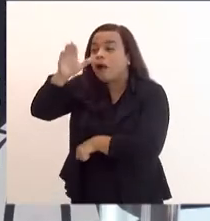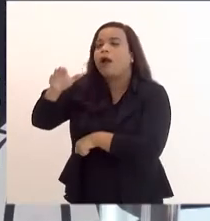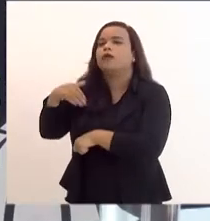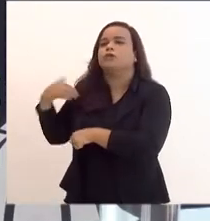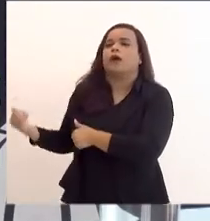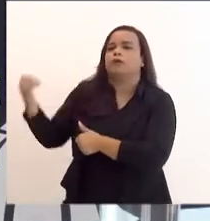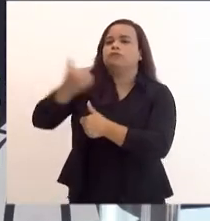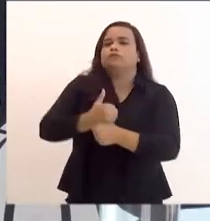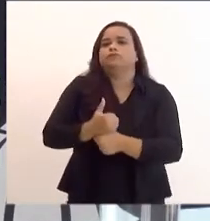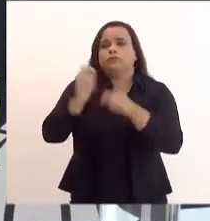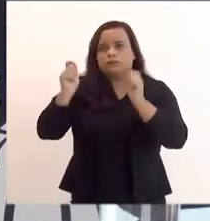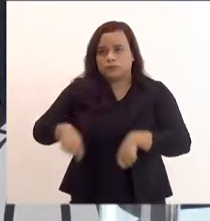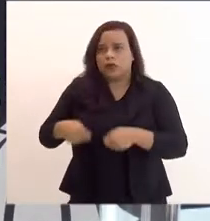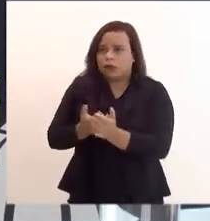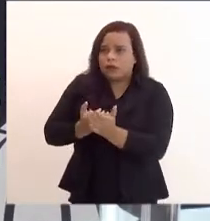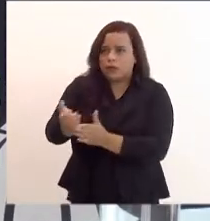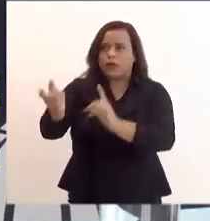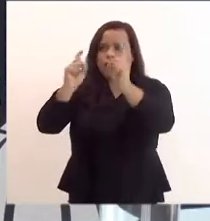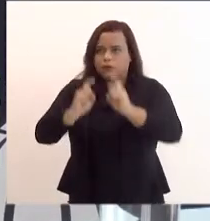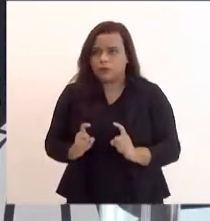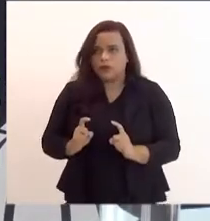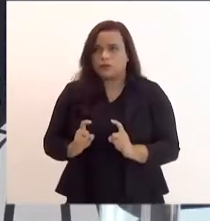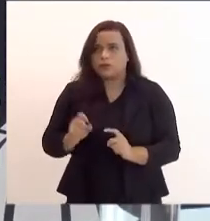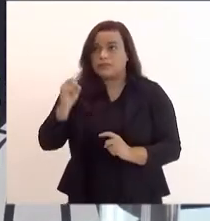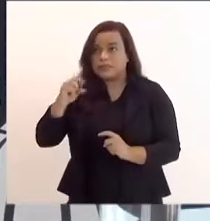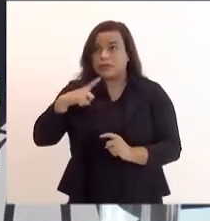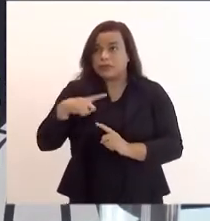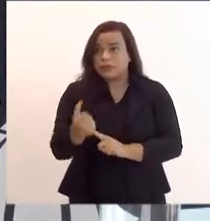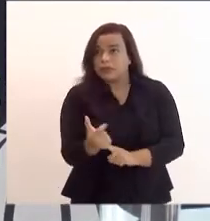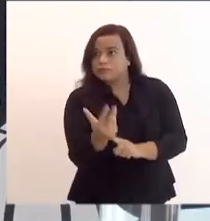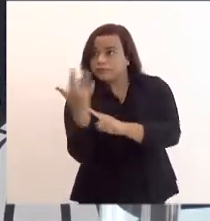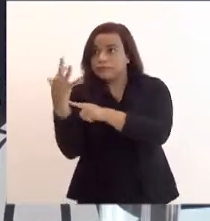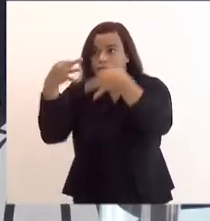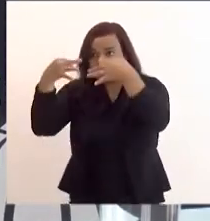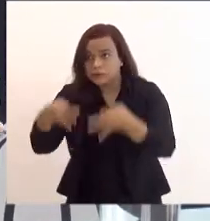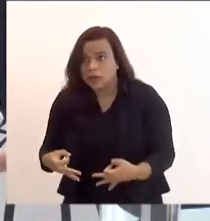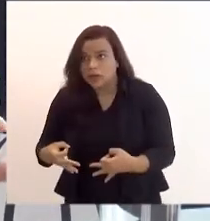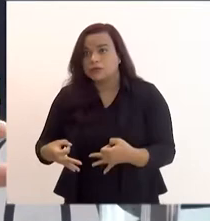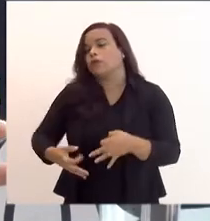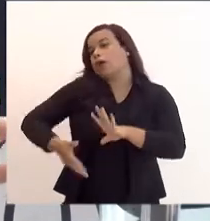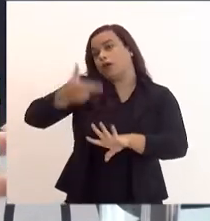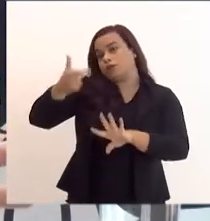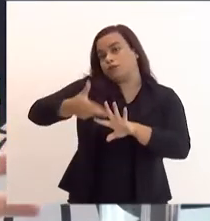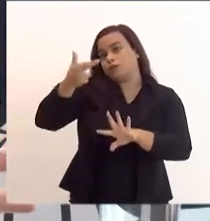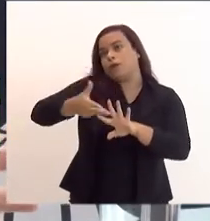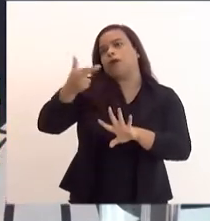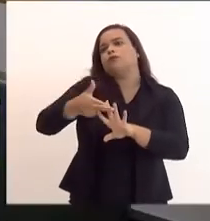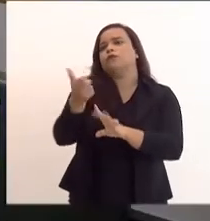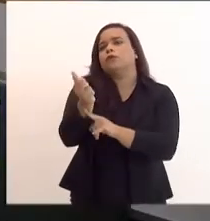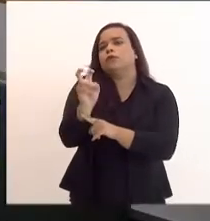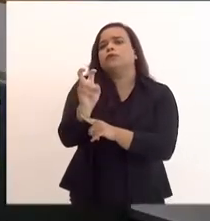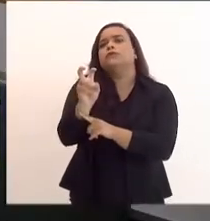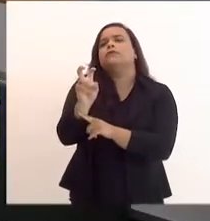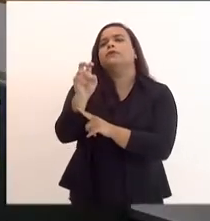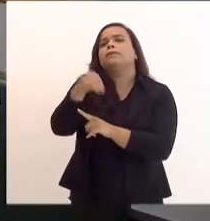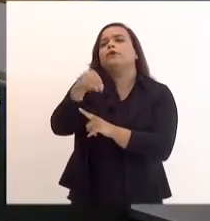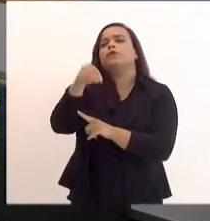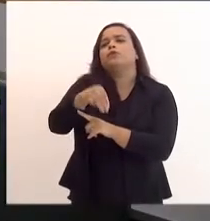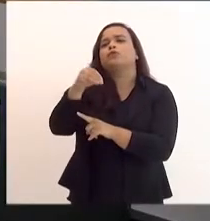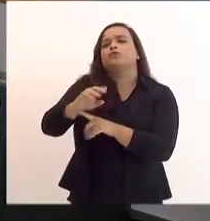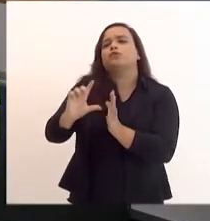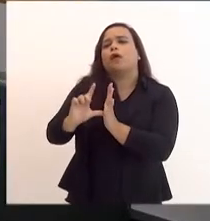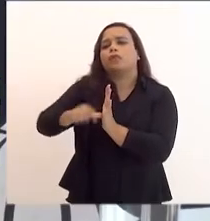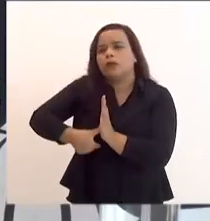que coro. Passou os 15... Não, sim. Claro. Tendo o coro. Passados os 15 minutos regimentais. Okay. Senão, não adianta ser